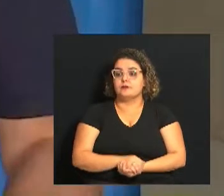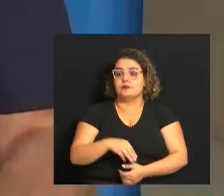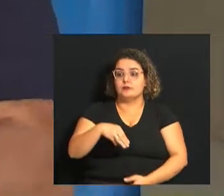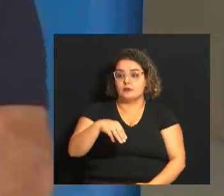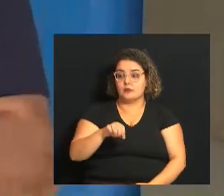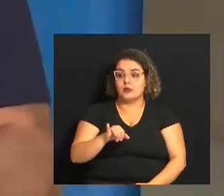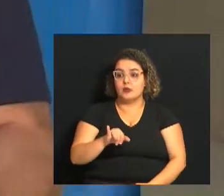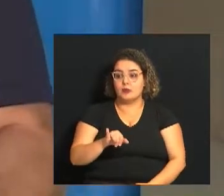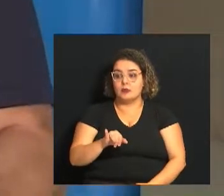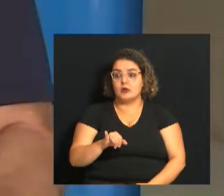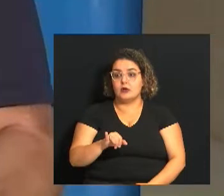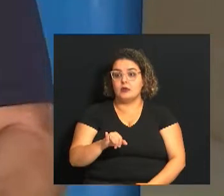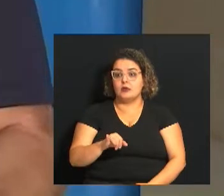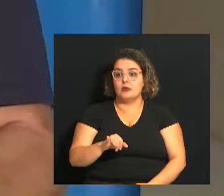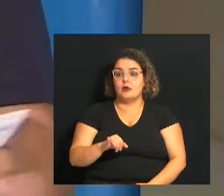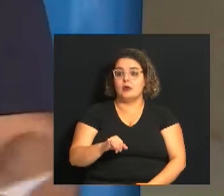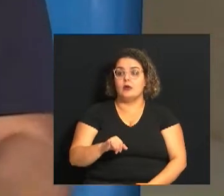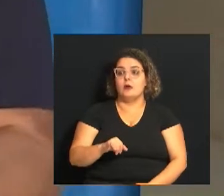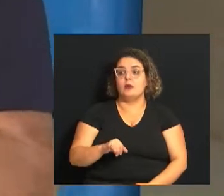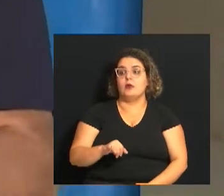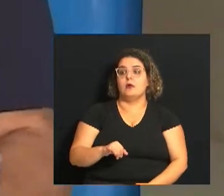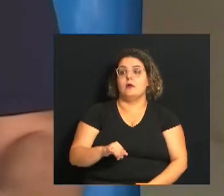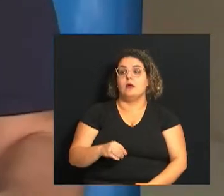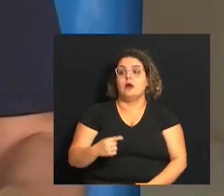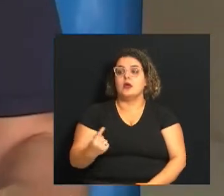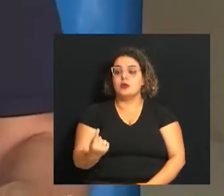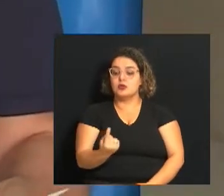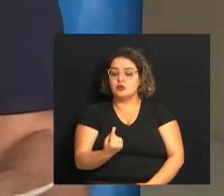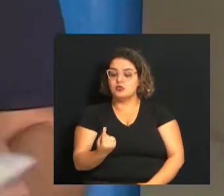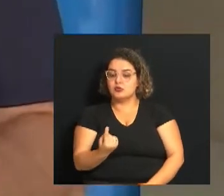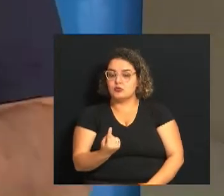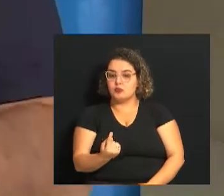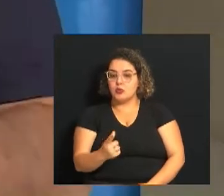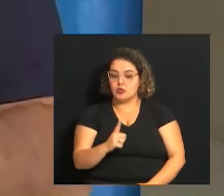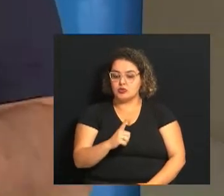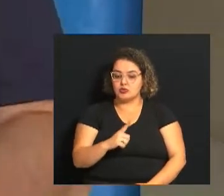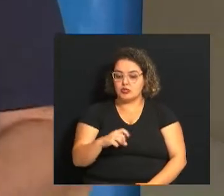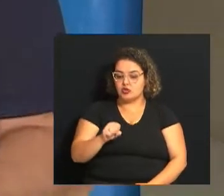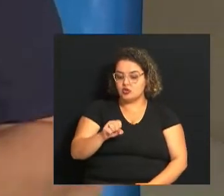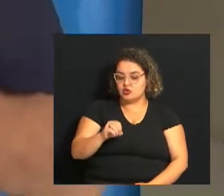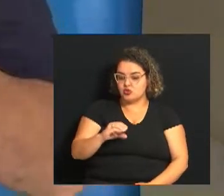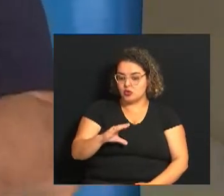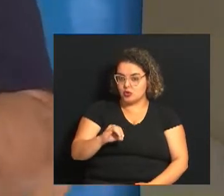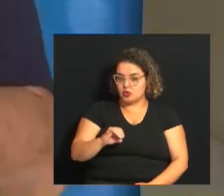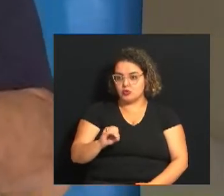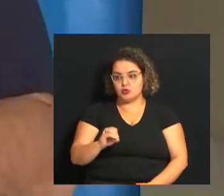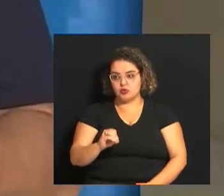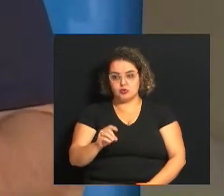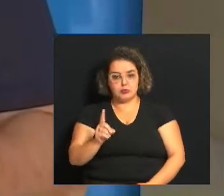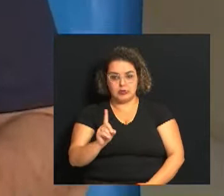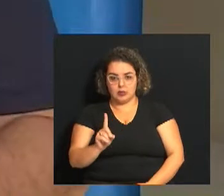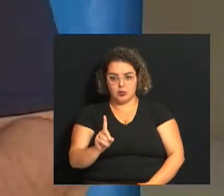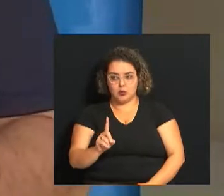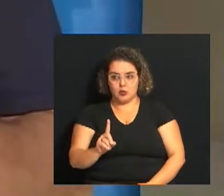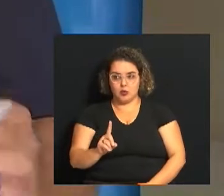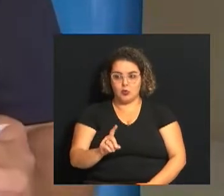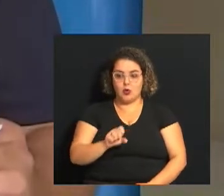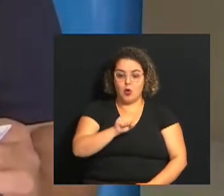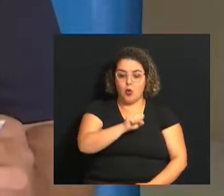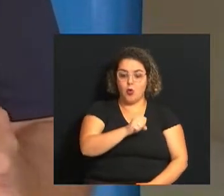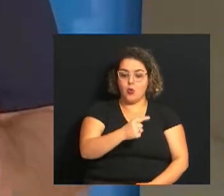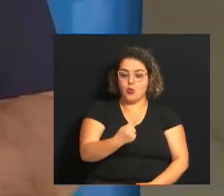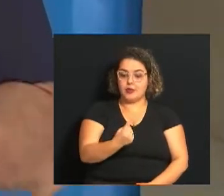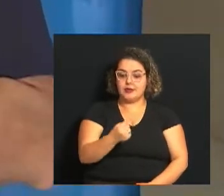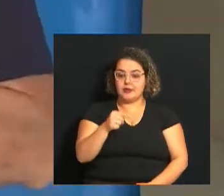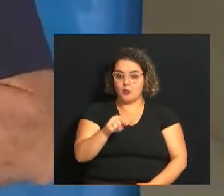individual já fala, individual. Posso ter sócio? Não, é individual. Que pode faturar até R$81 mil no